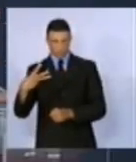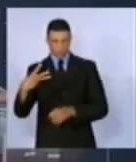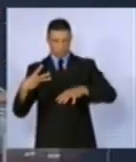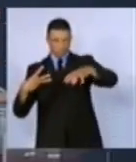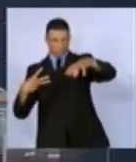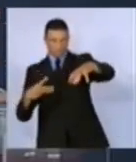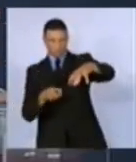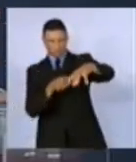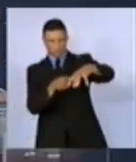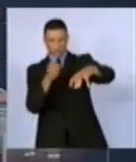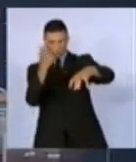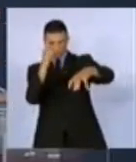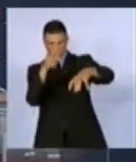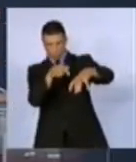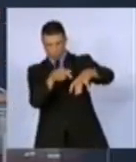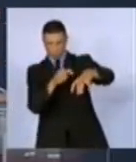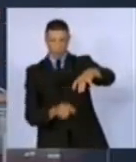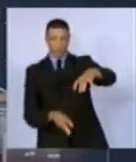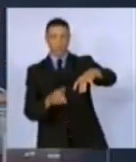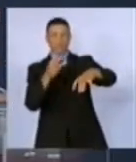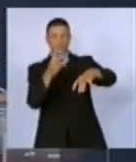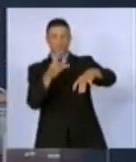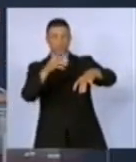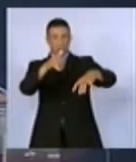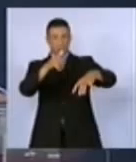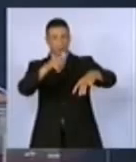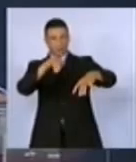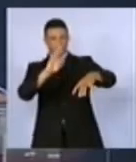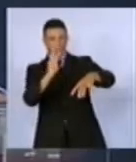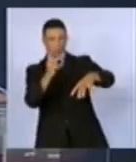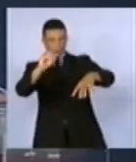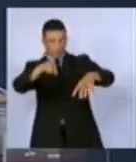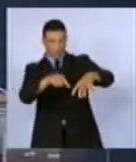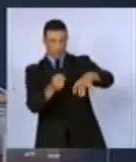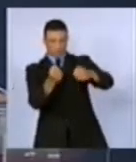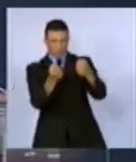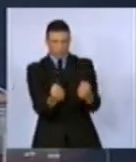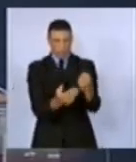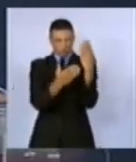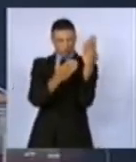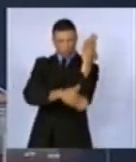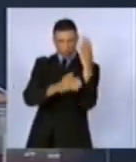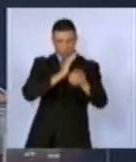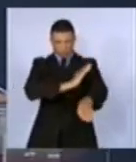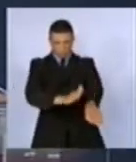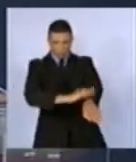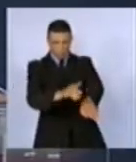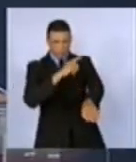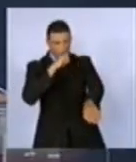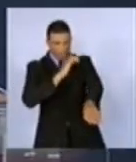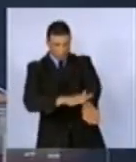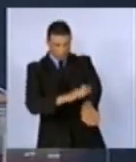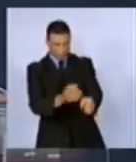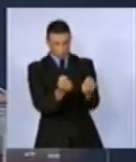do nosso Estado processava em torno de 3. 820.000 Tonel de cana e até